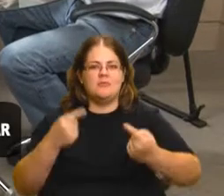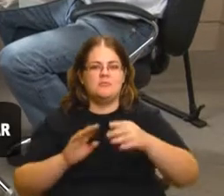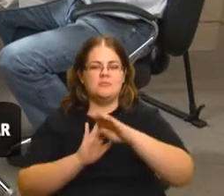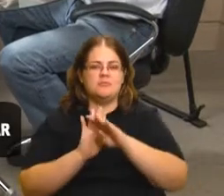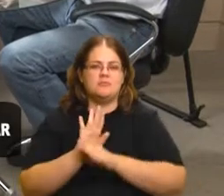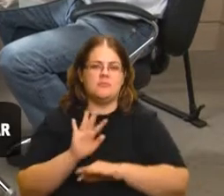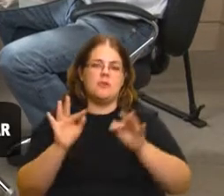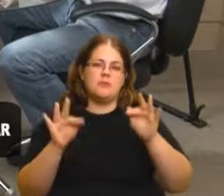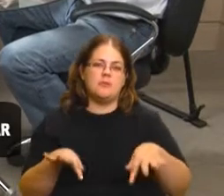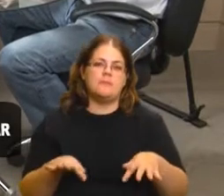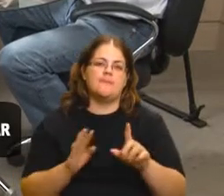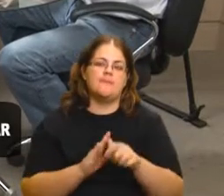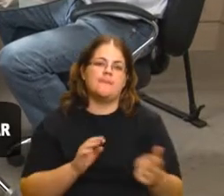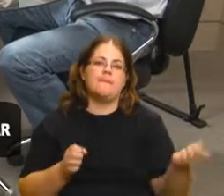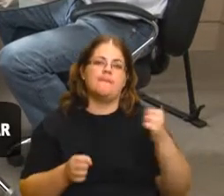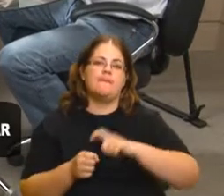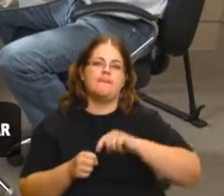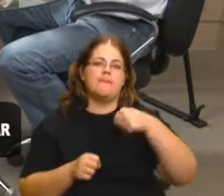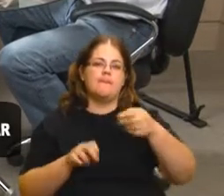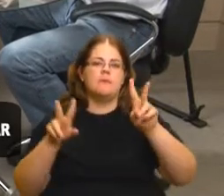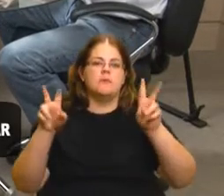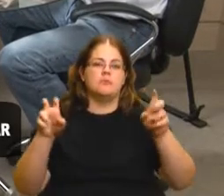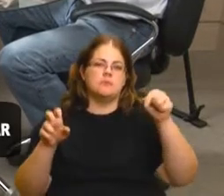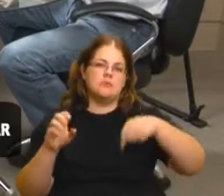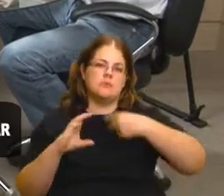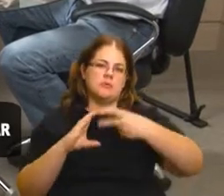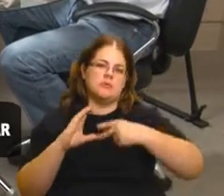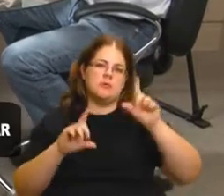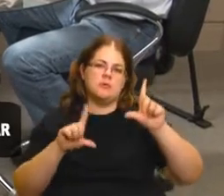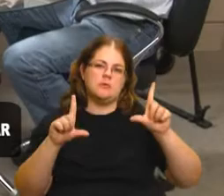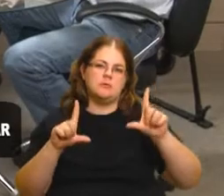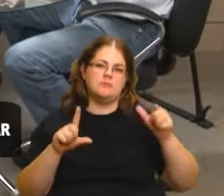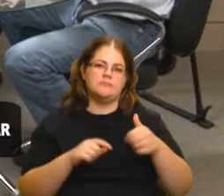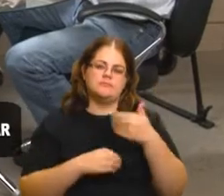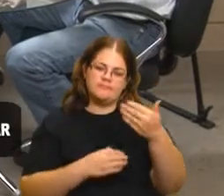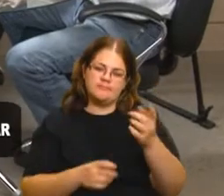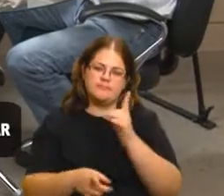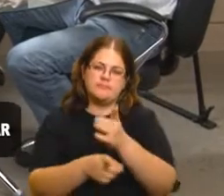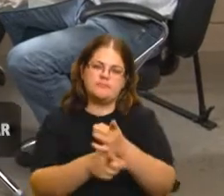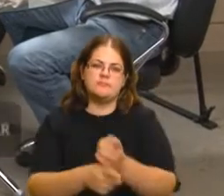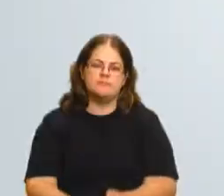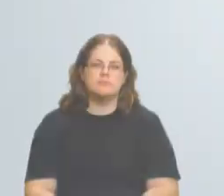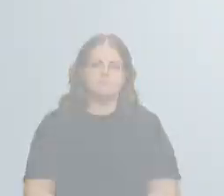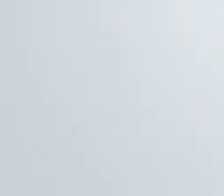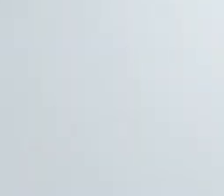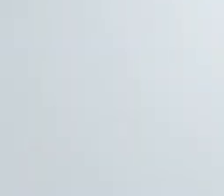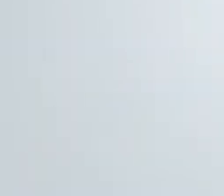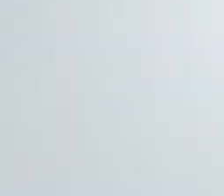Debate fica por aqui. Nós retornaremos com um próximo tema aqui na TV Câmara. Um abraço e até lá.